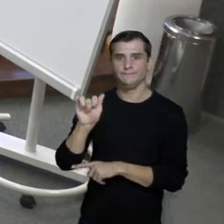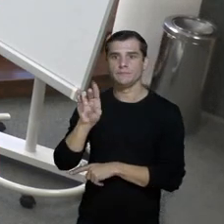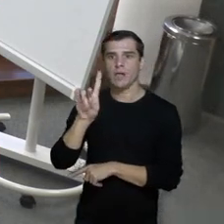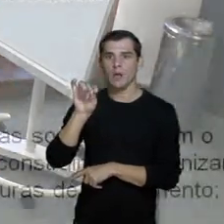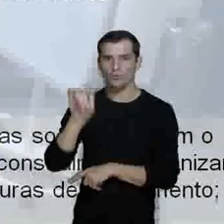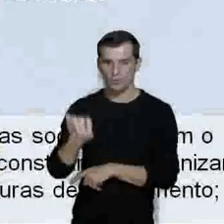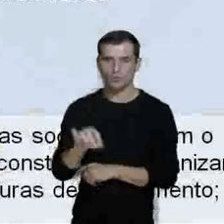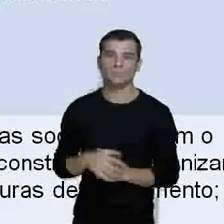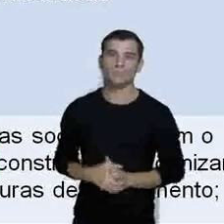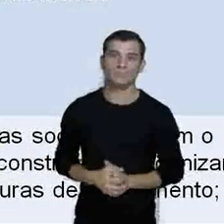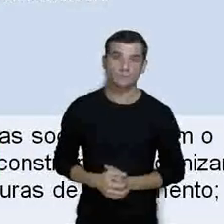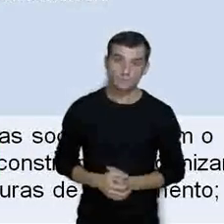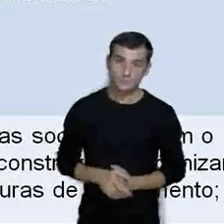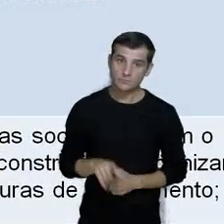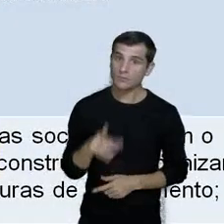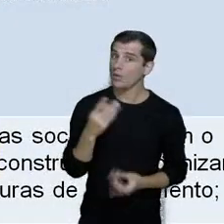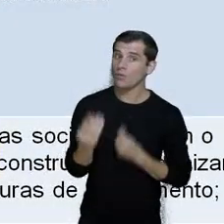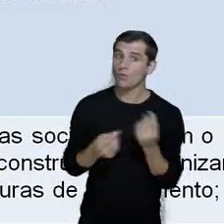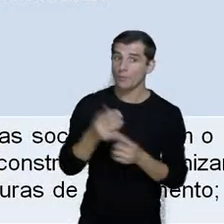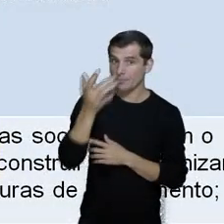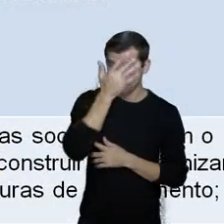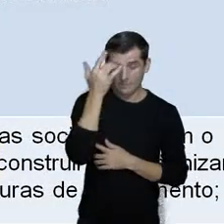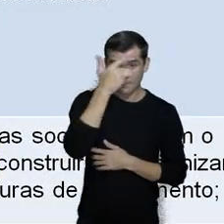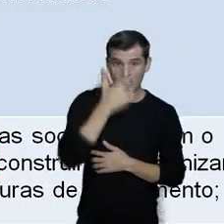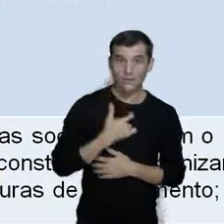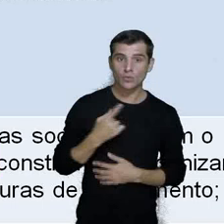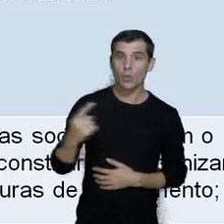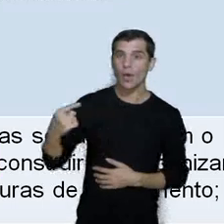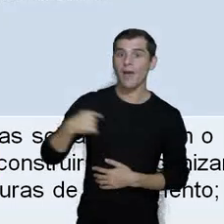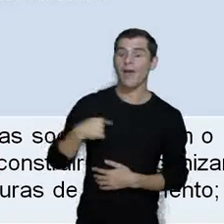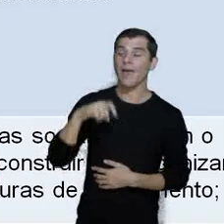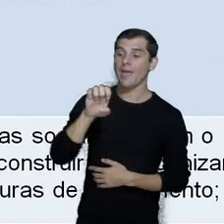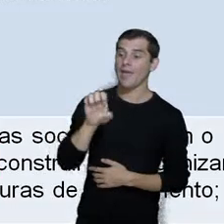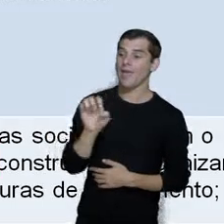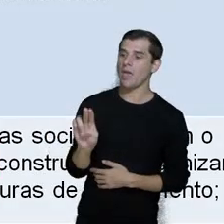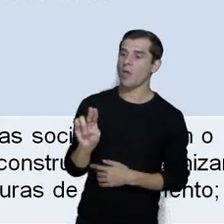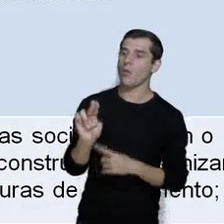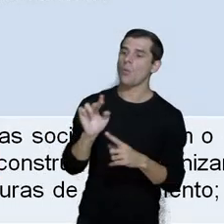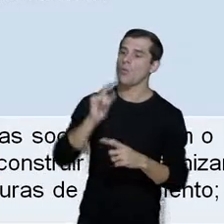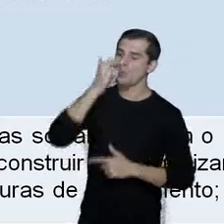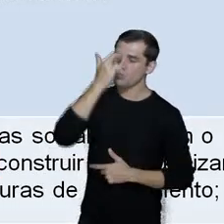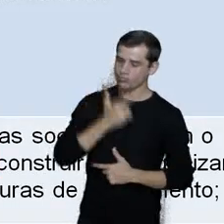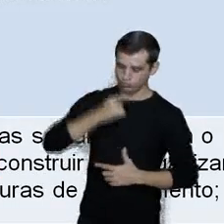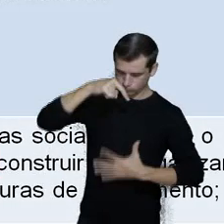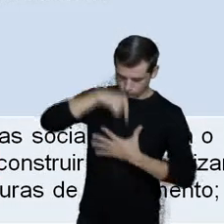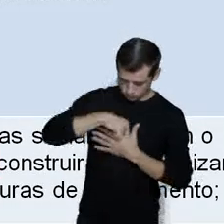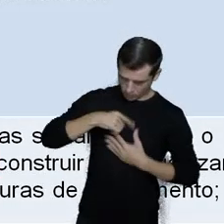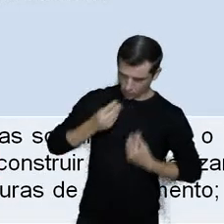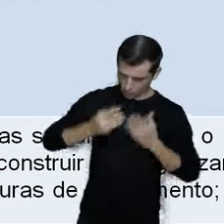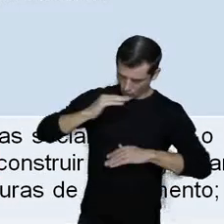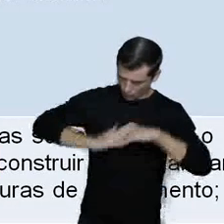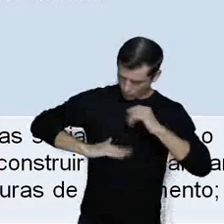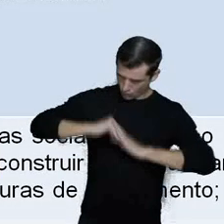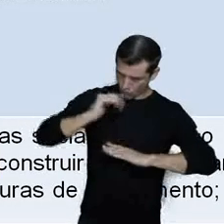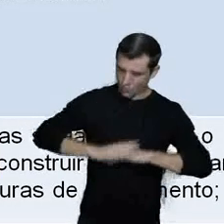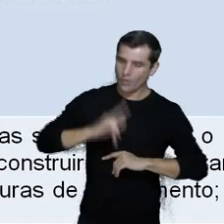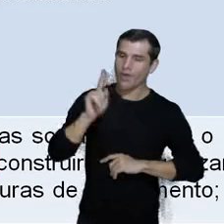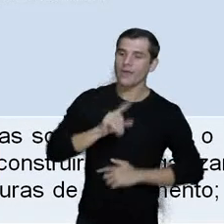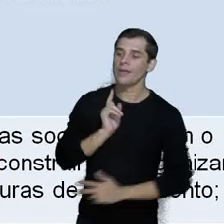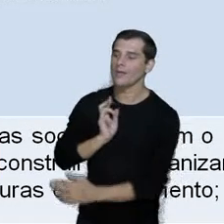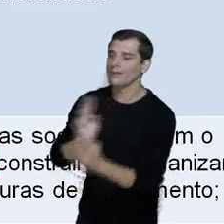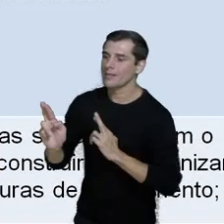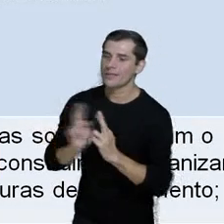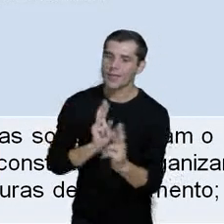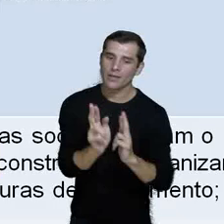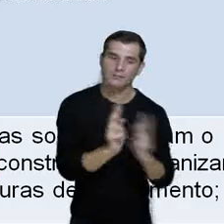a formação do eu na visão do valon ocorre nessa relação com o outro vejamos Pense nas situações